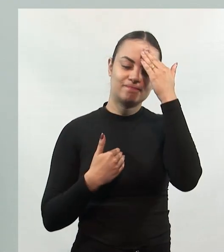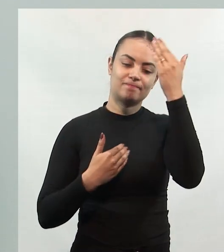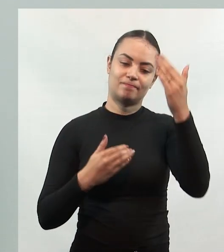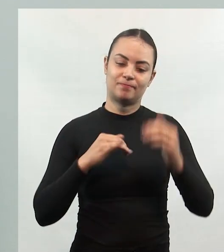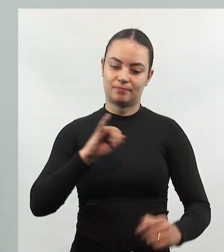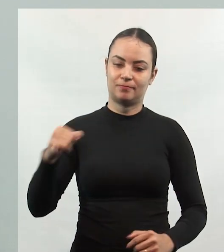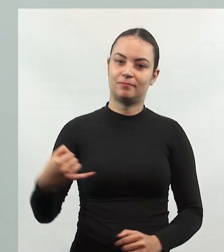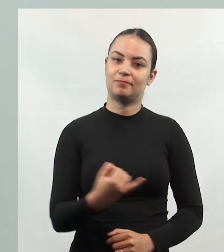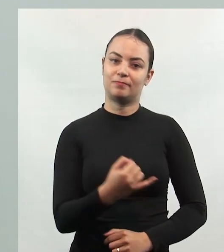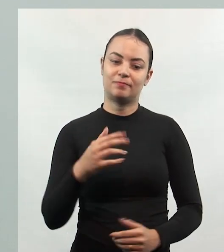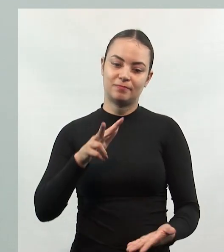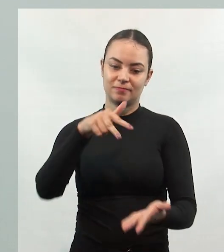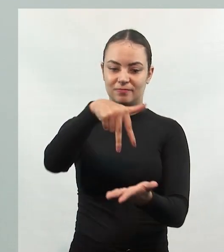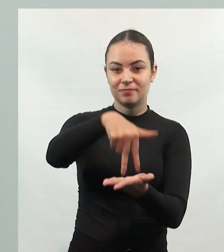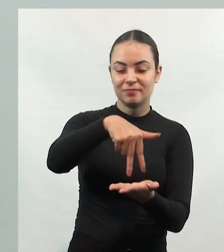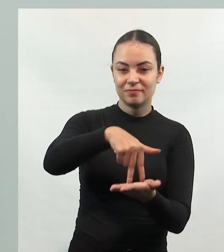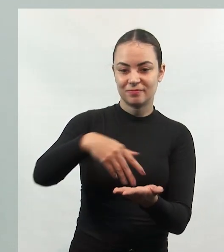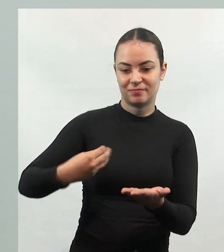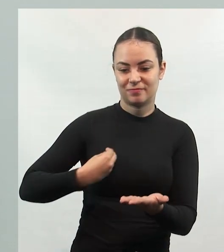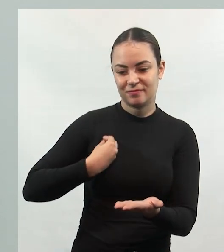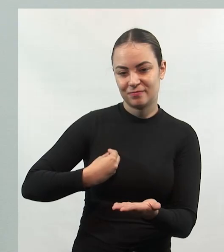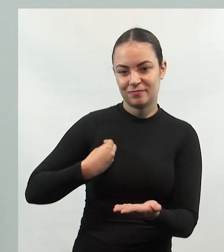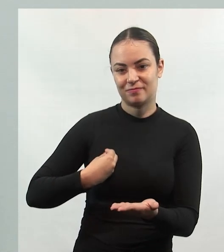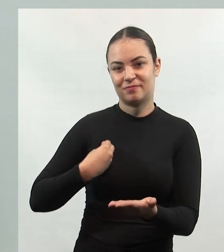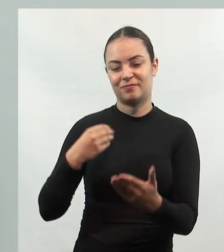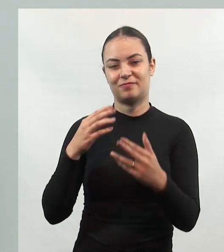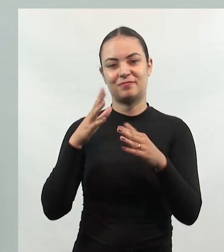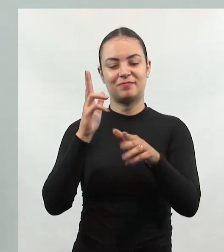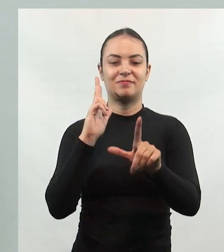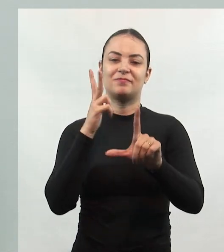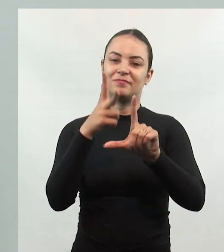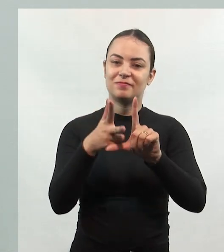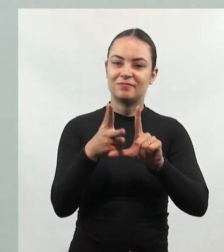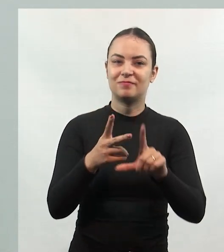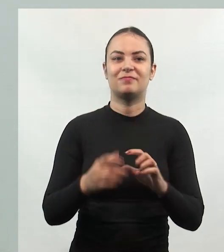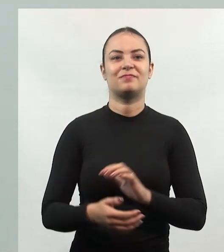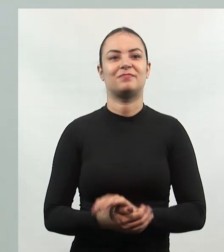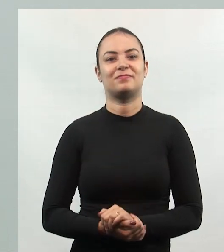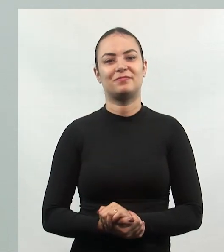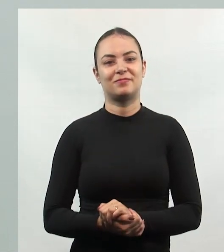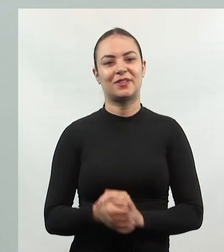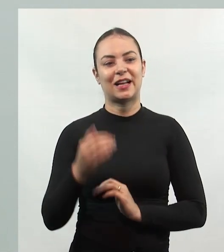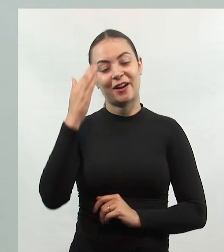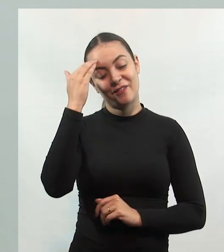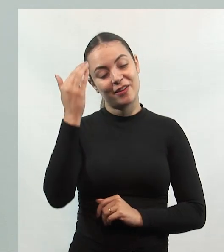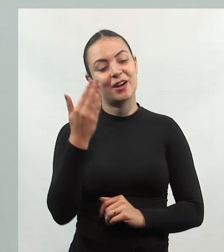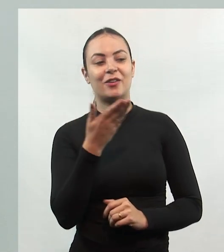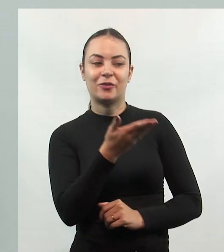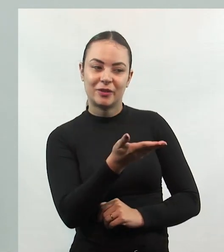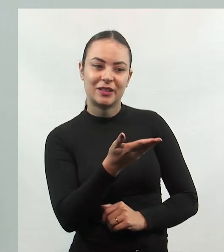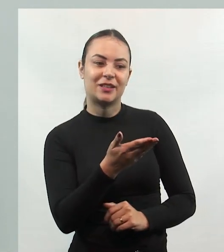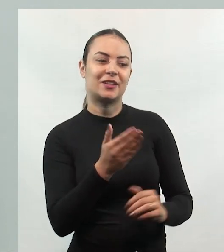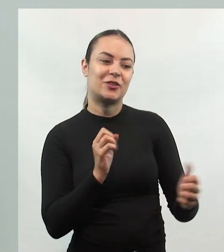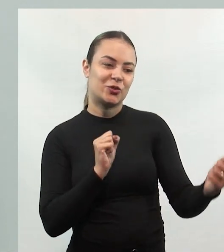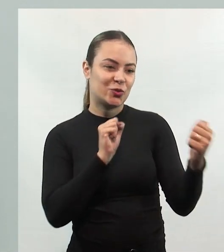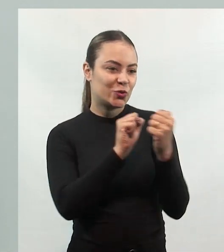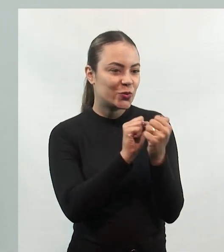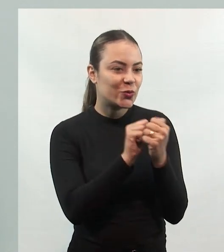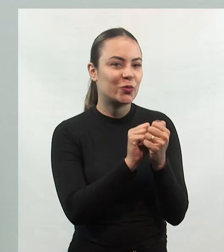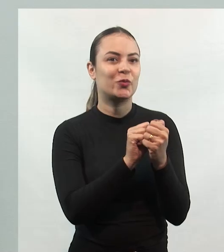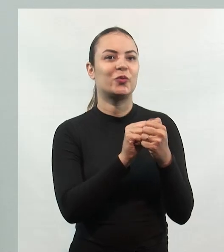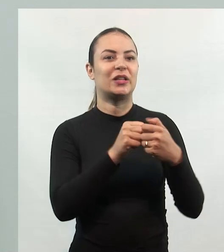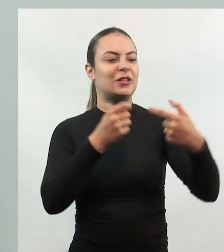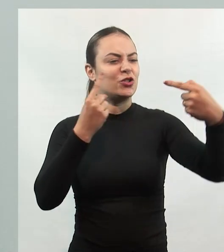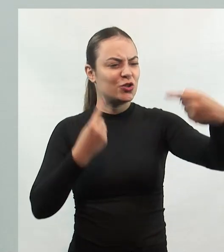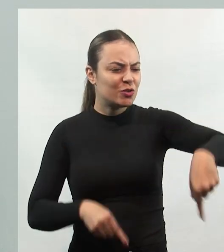tão especial. Sou fã da Eline, das pautas, das lutas. Estamos juntas, ora do mesmo lado,